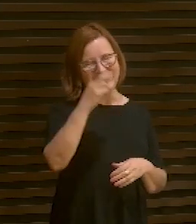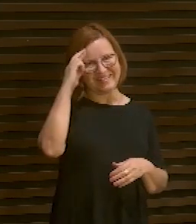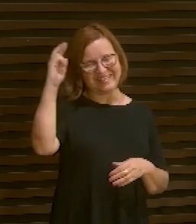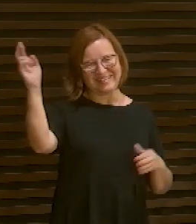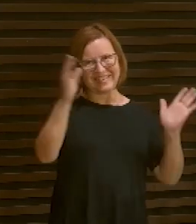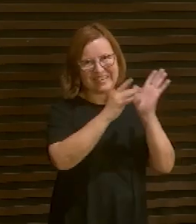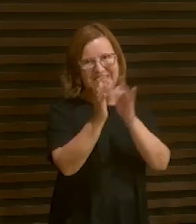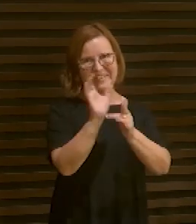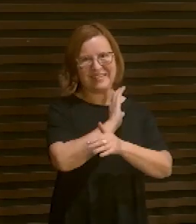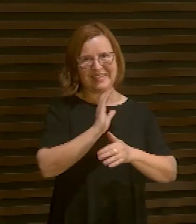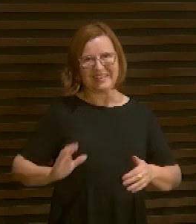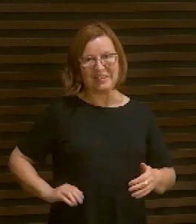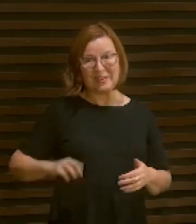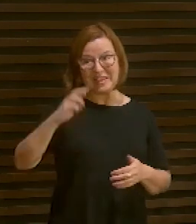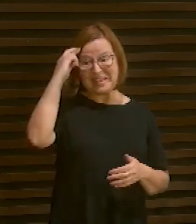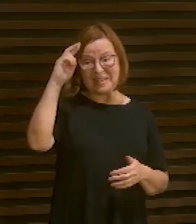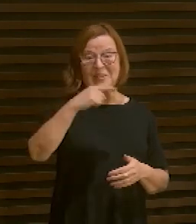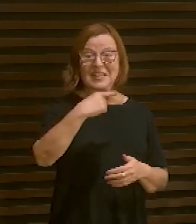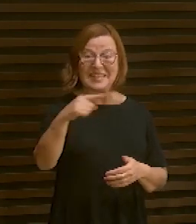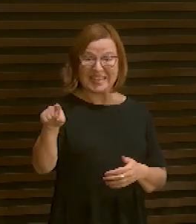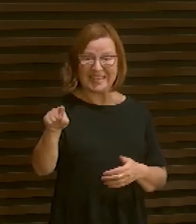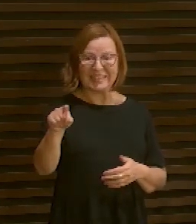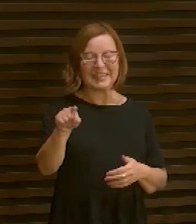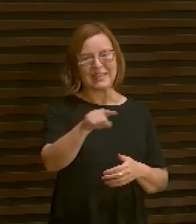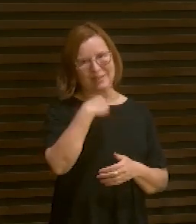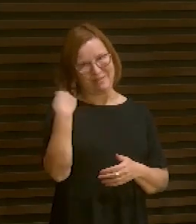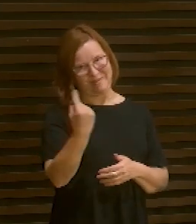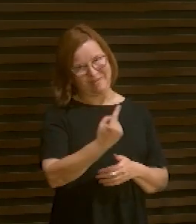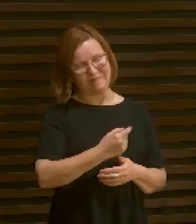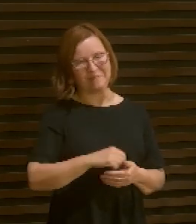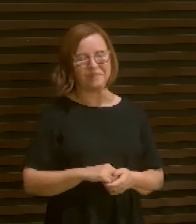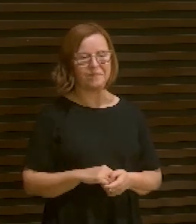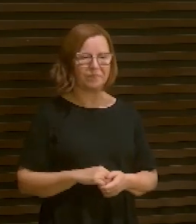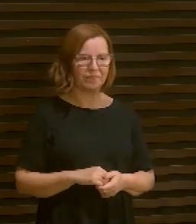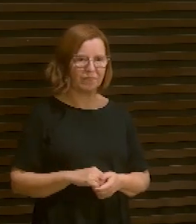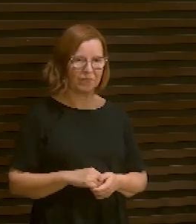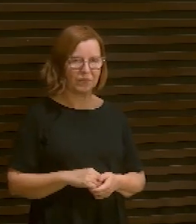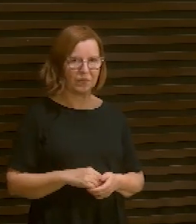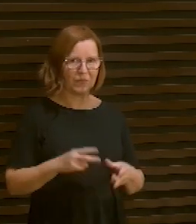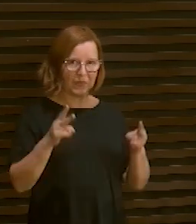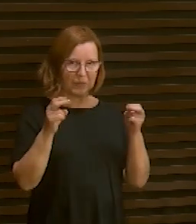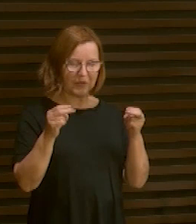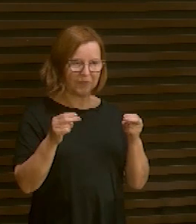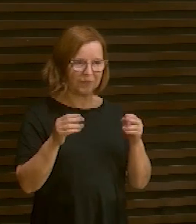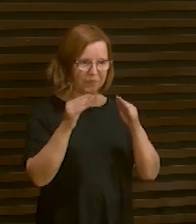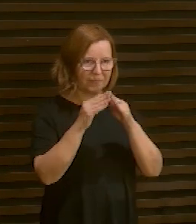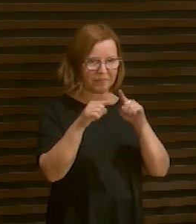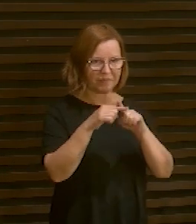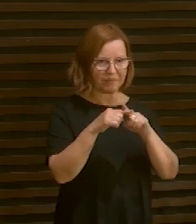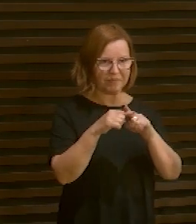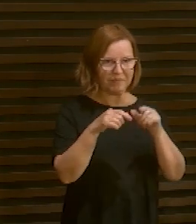Senhor Jesus Cristo, o Senhor deles e nosso. Olha essa posição. A igreja que está